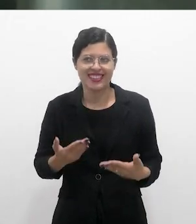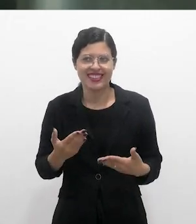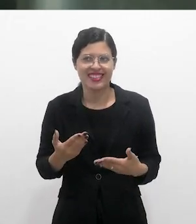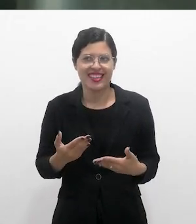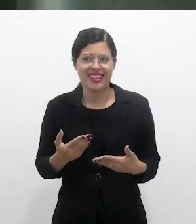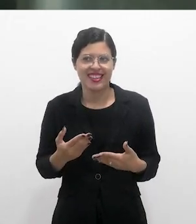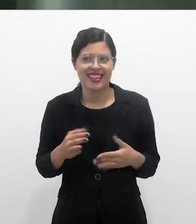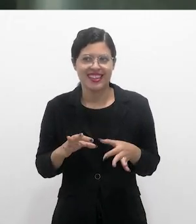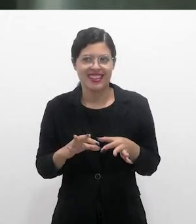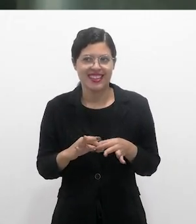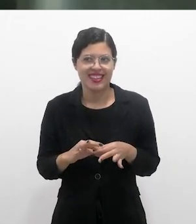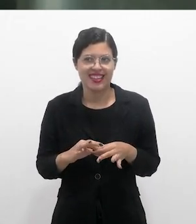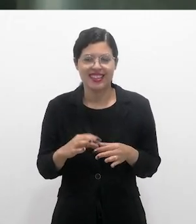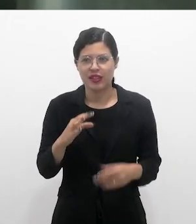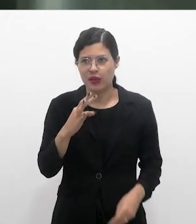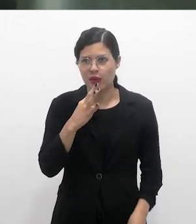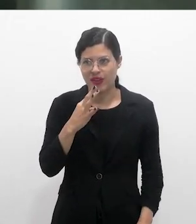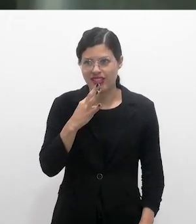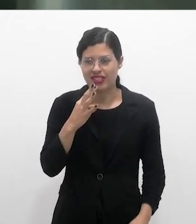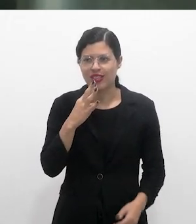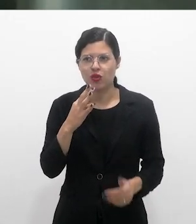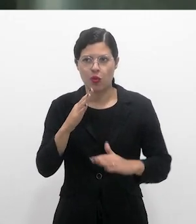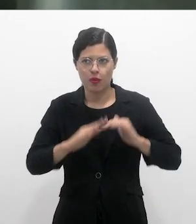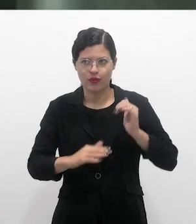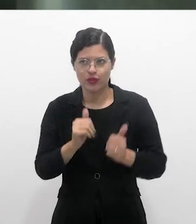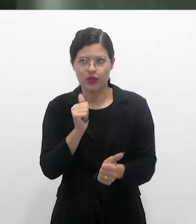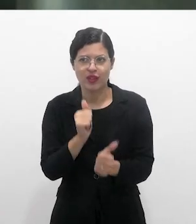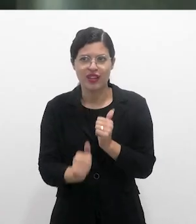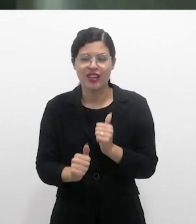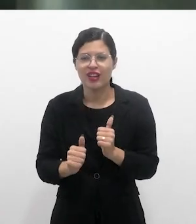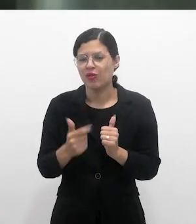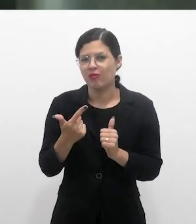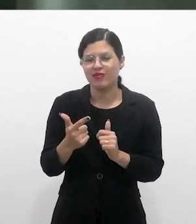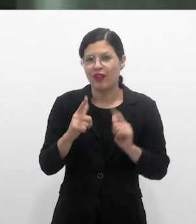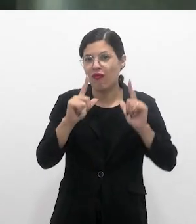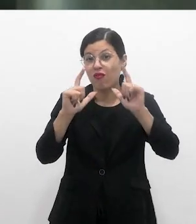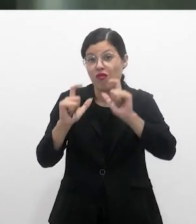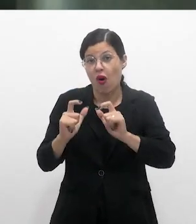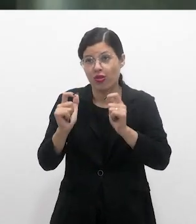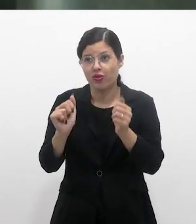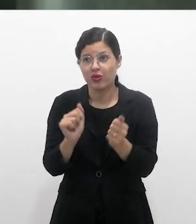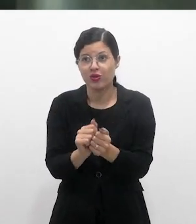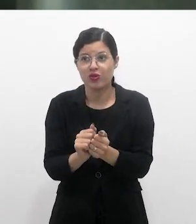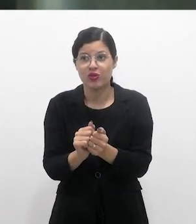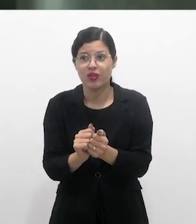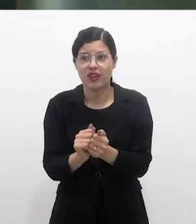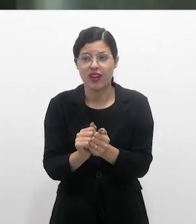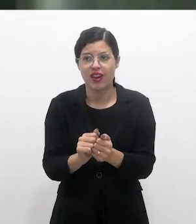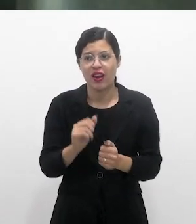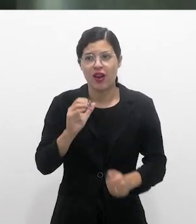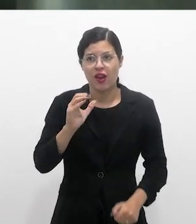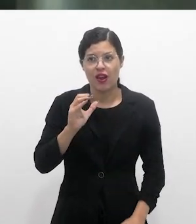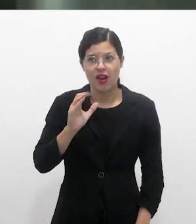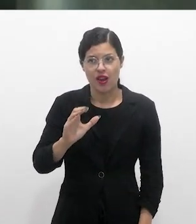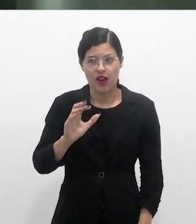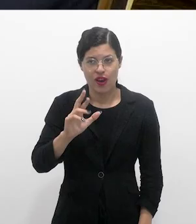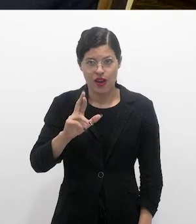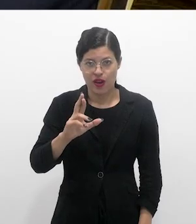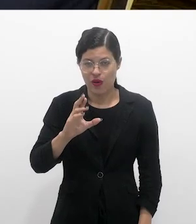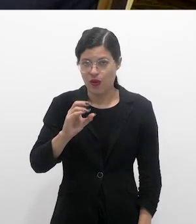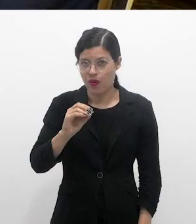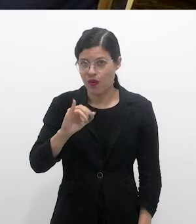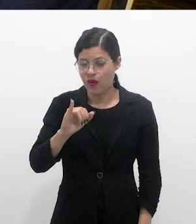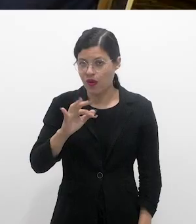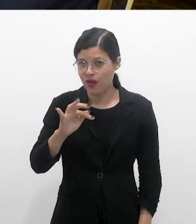de ter conhecido os jogadores, eu conheci, mas de não ter tirado a fotografia, foi o Cruyff. Johan Cruyff estava